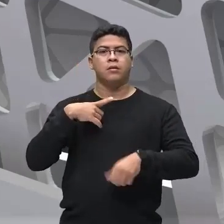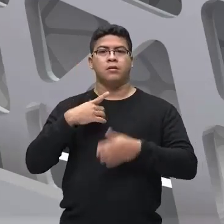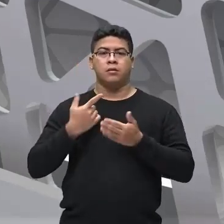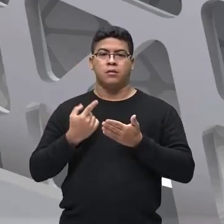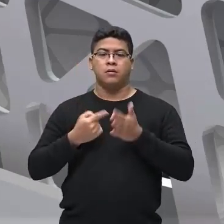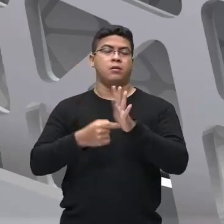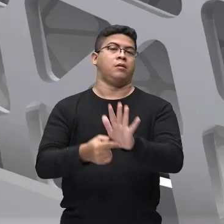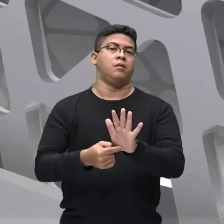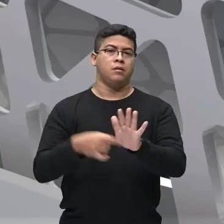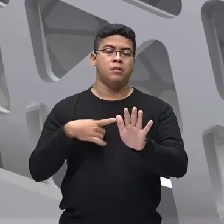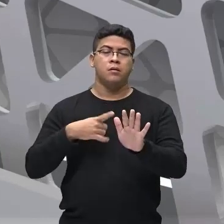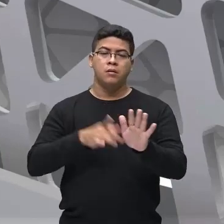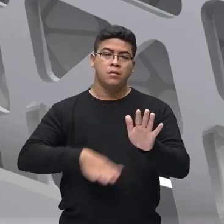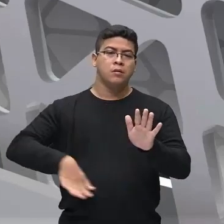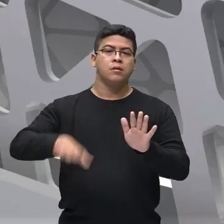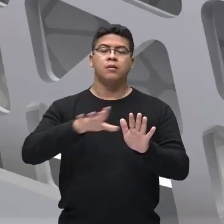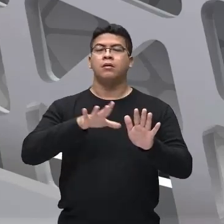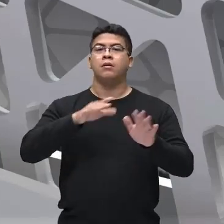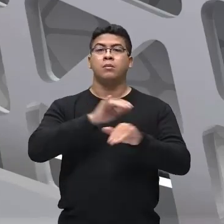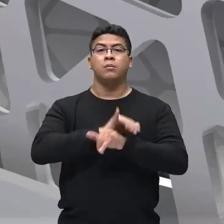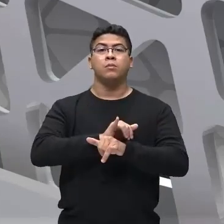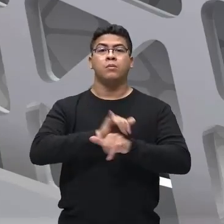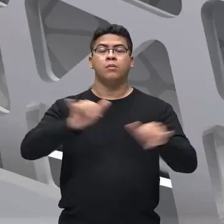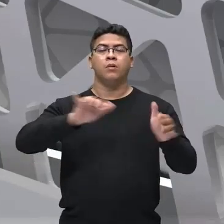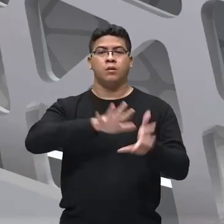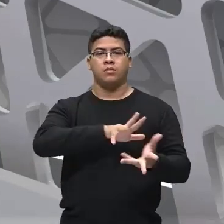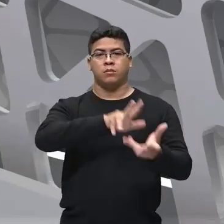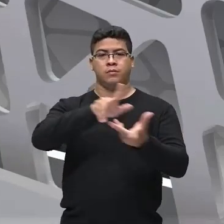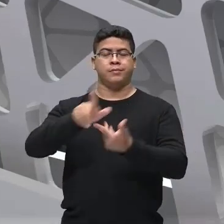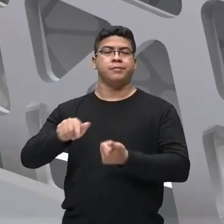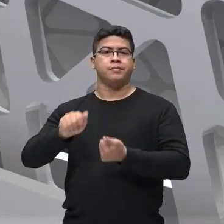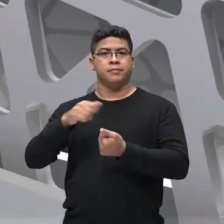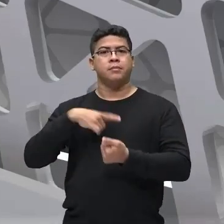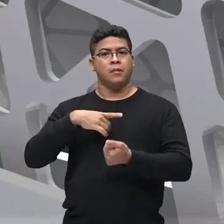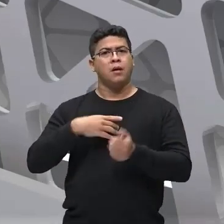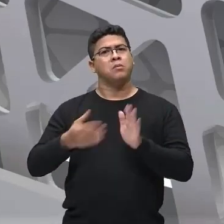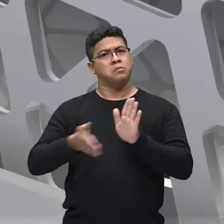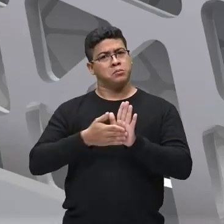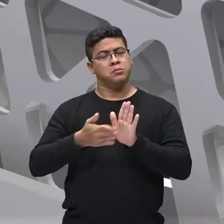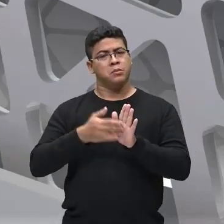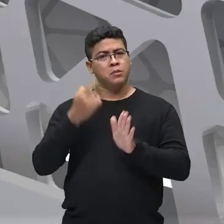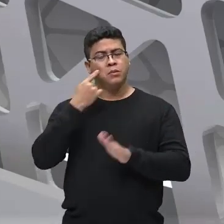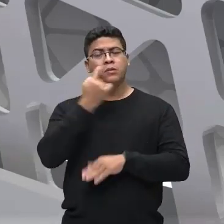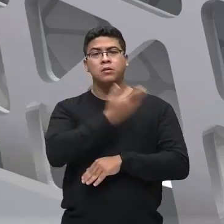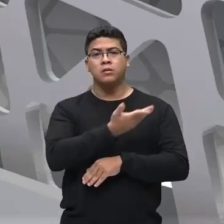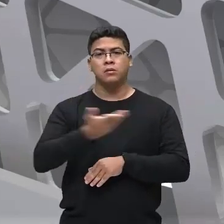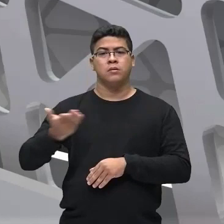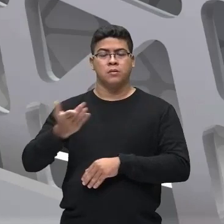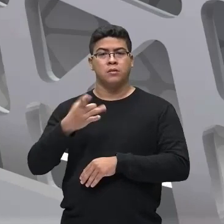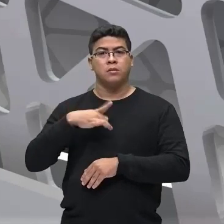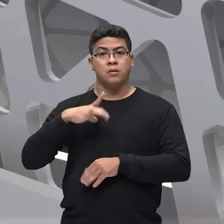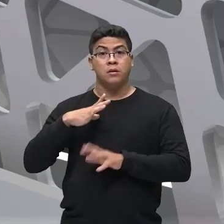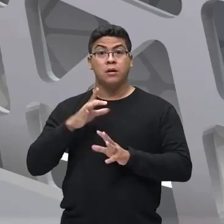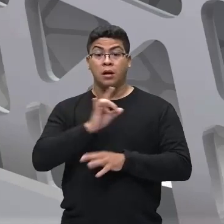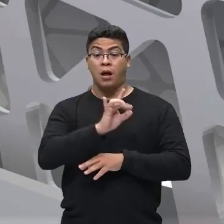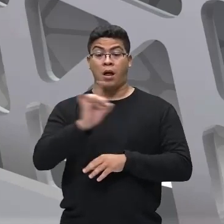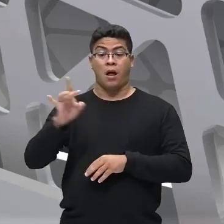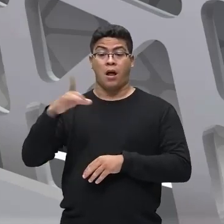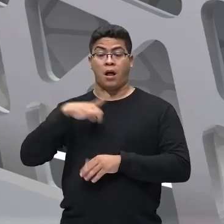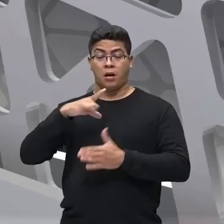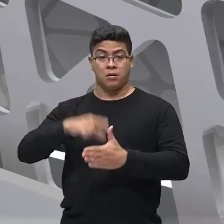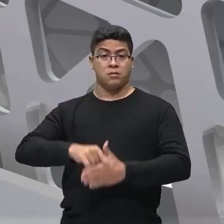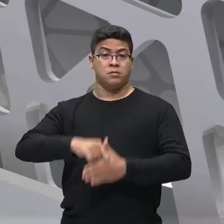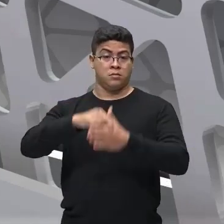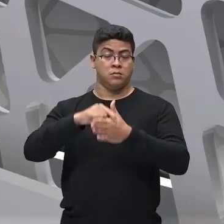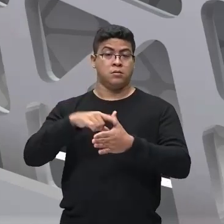colocam a causa deles para o mundo e vão à luta por esta causa. Por quê? Porque cada um deles, dentro